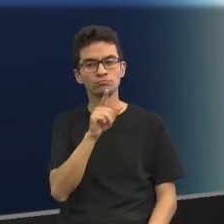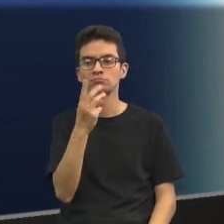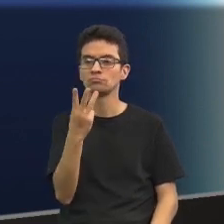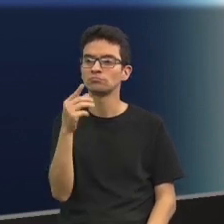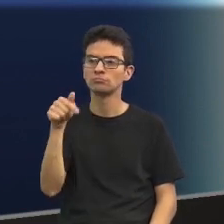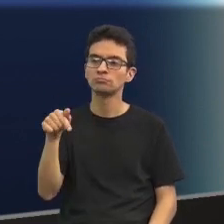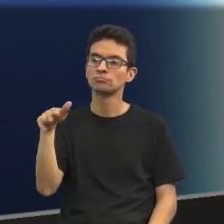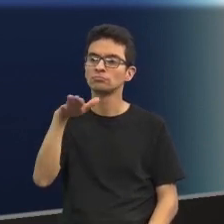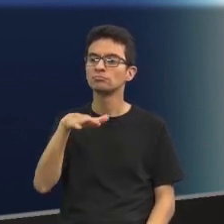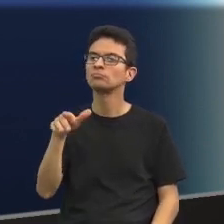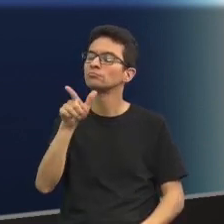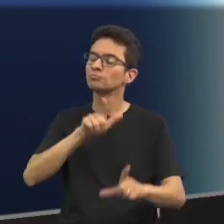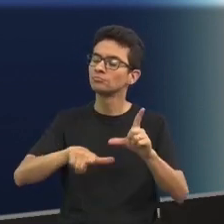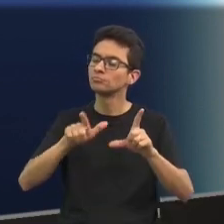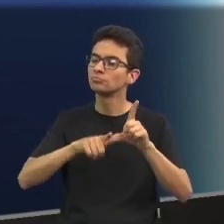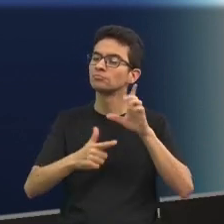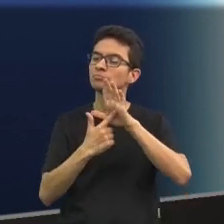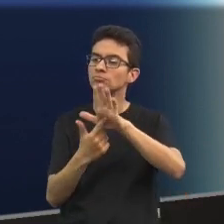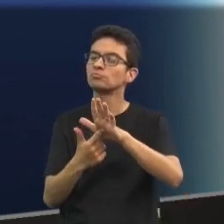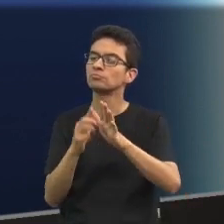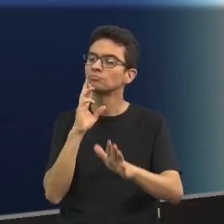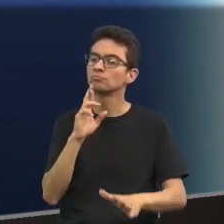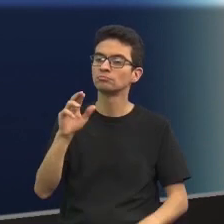então foi alternativa exercício